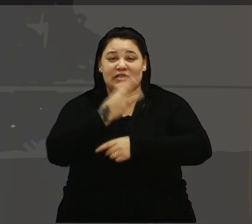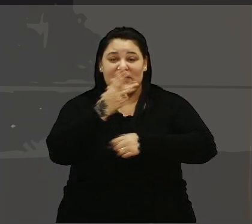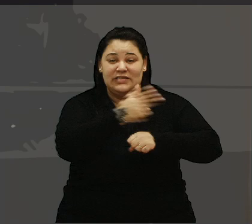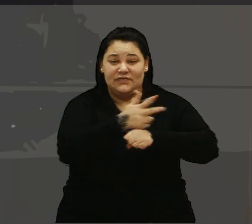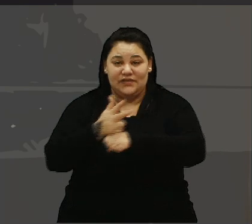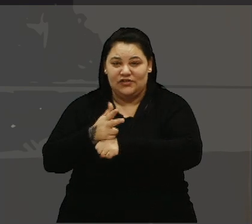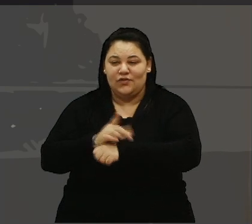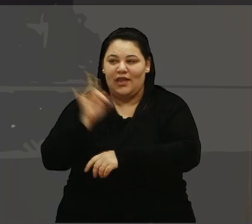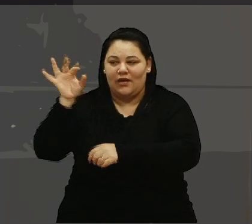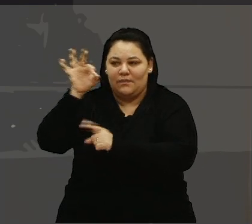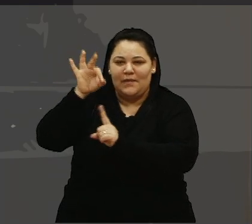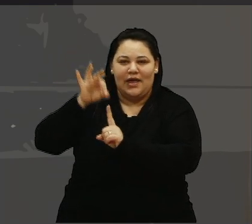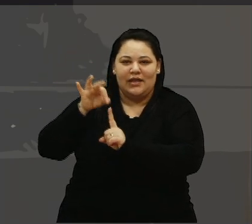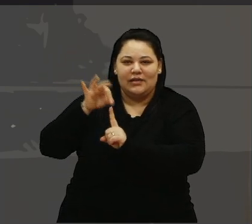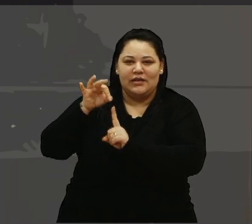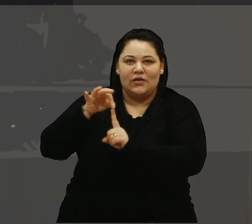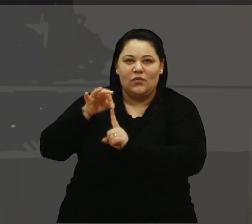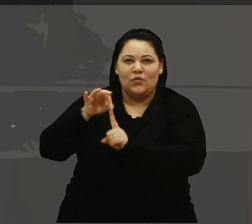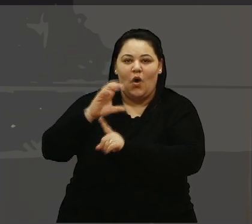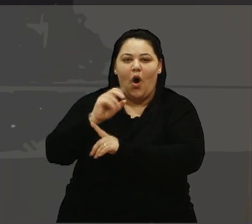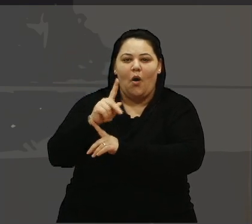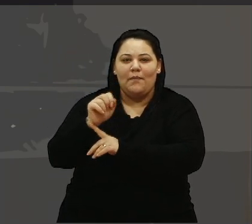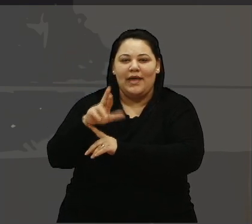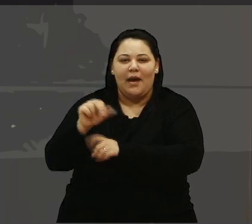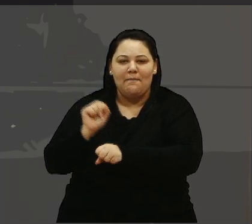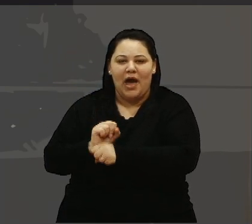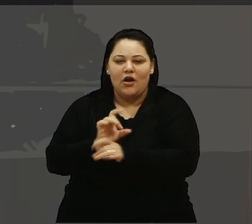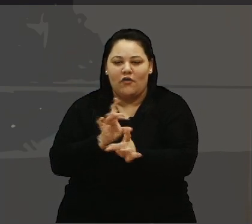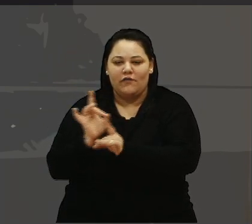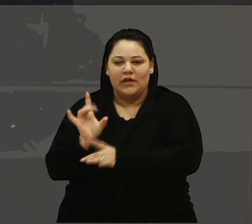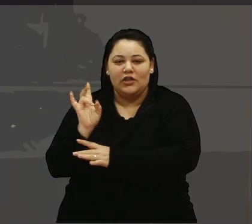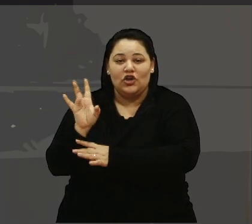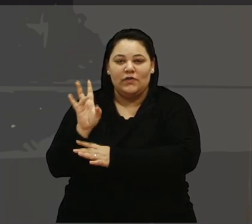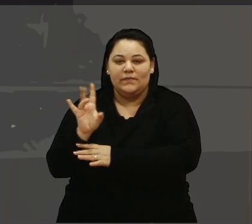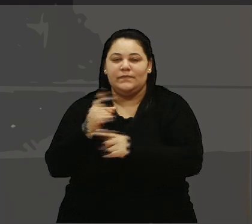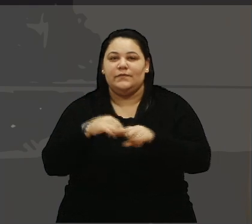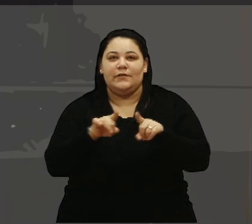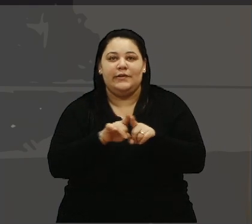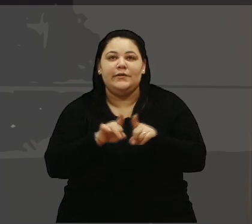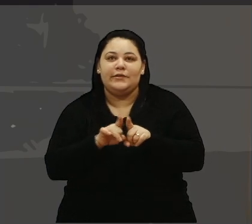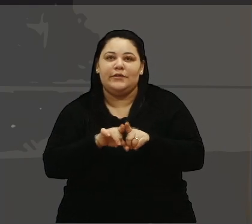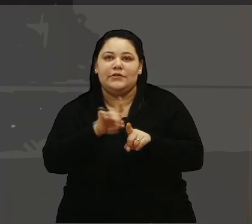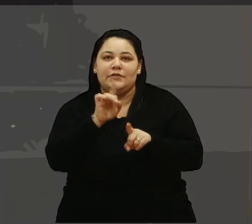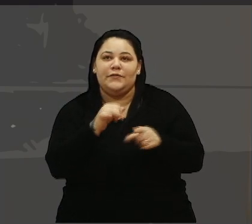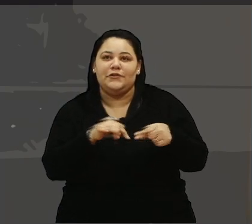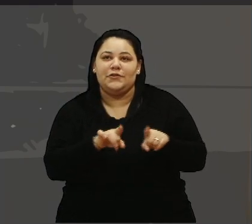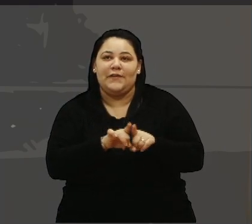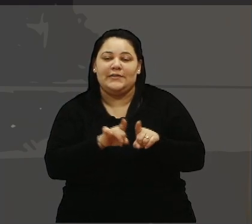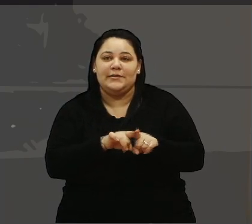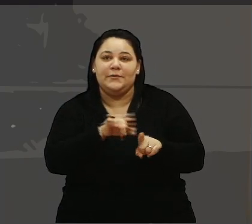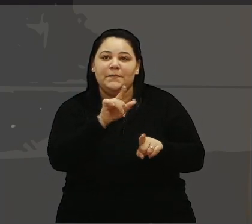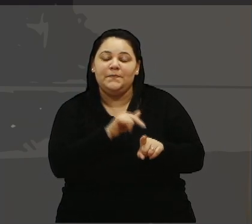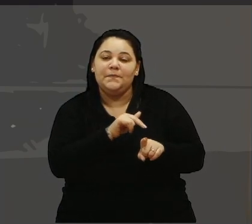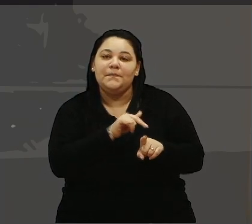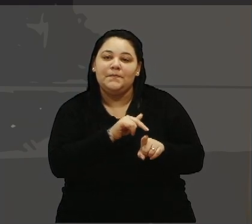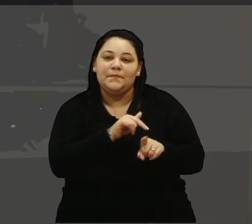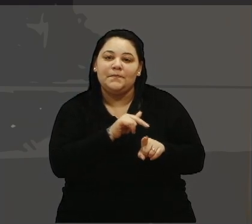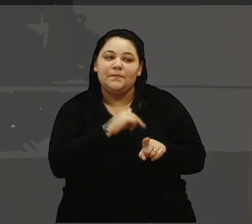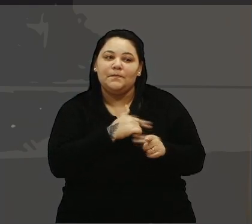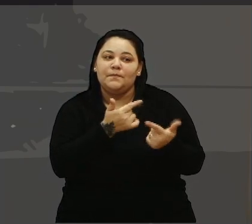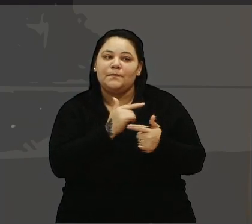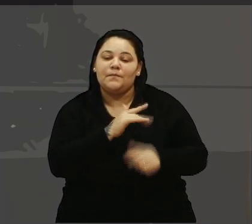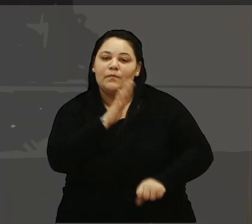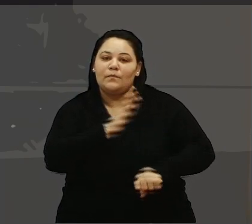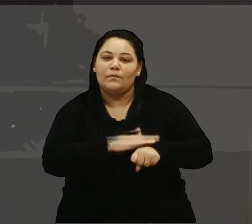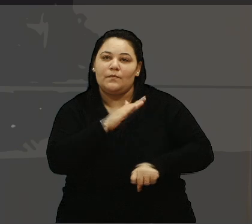no Paradão do Ópera, que parou o tráfico de drogas. Lá no viaduto do Bela Vista, que parou o tráfico de drogas. A gente fez um vídeo lá. Fui lá 2, 3 vezes, não existe mais. Lá